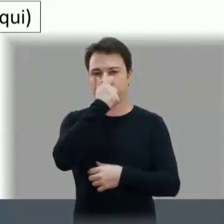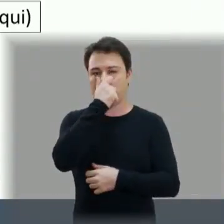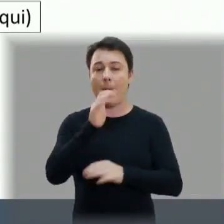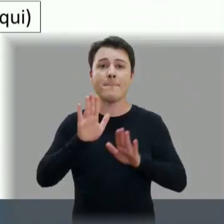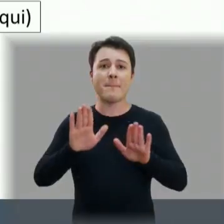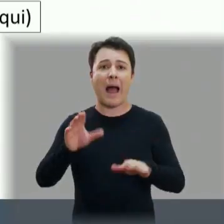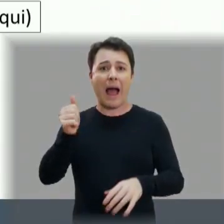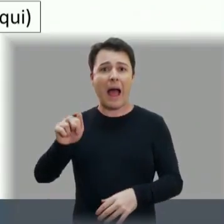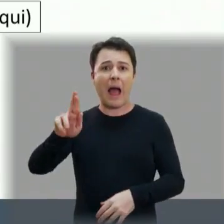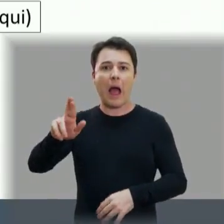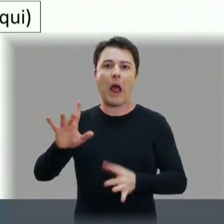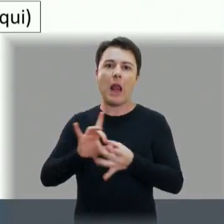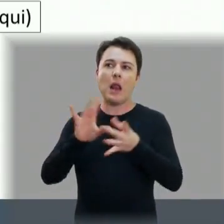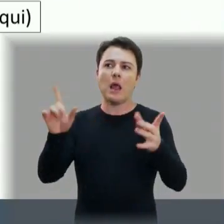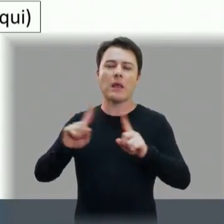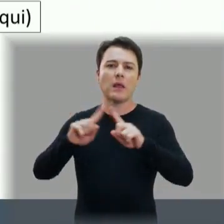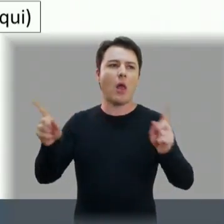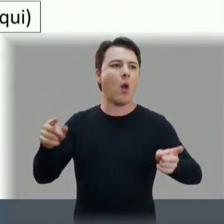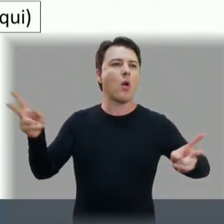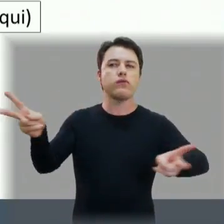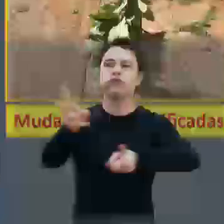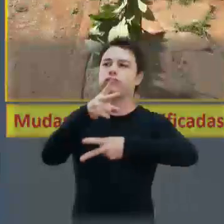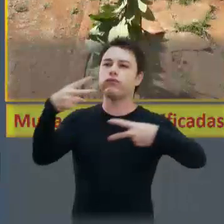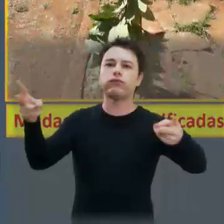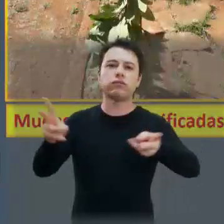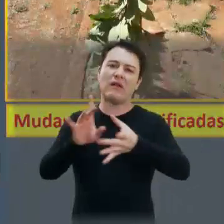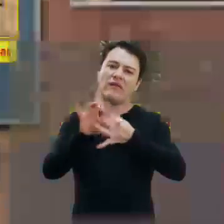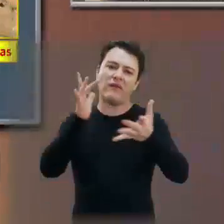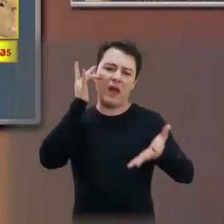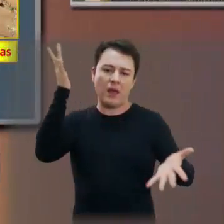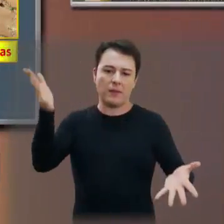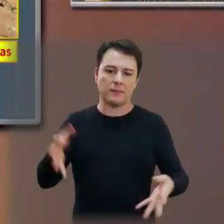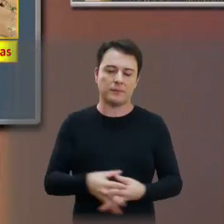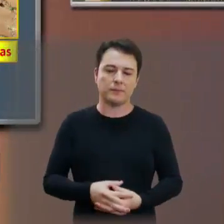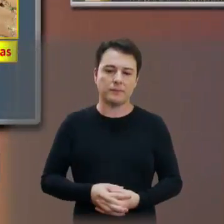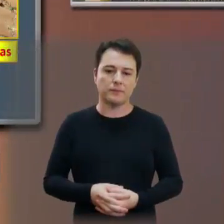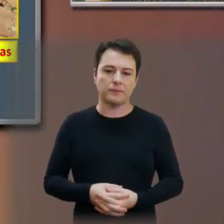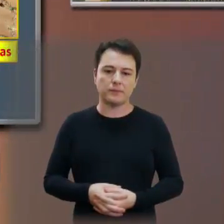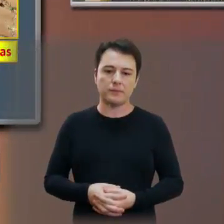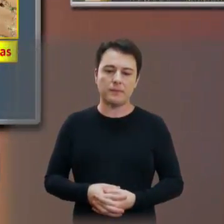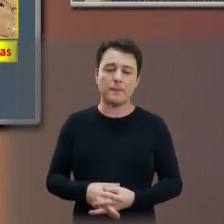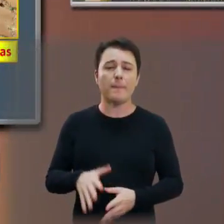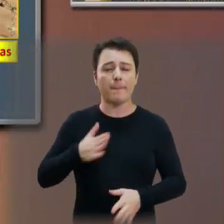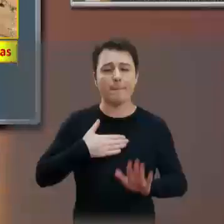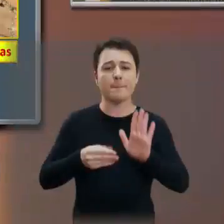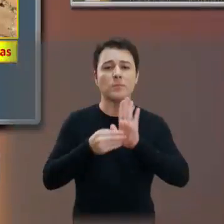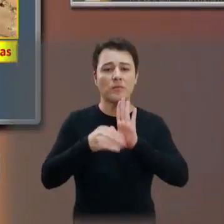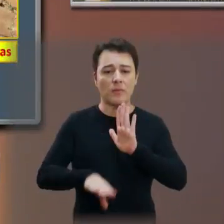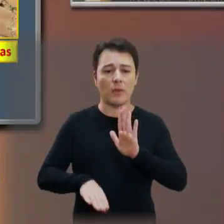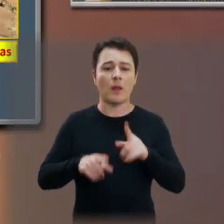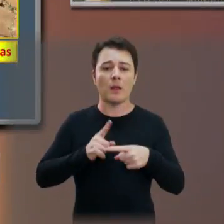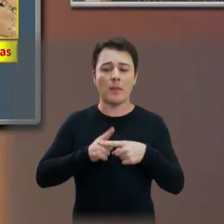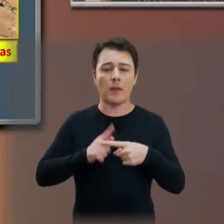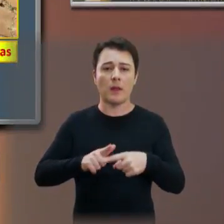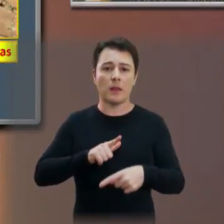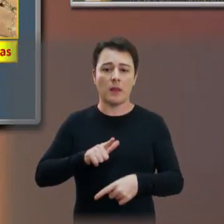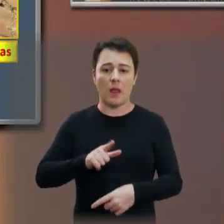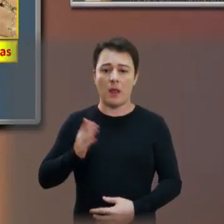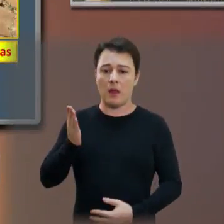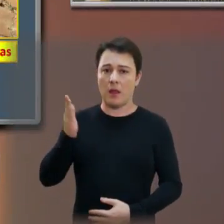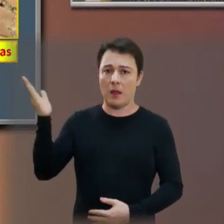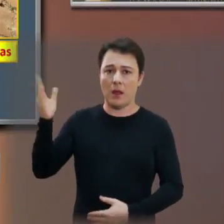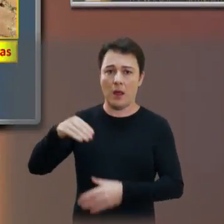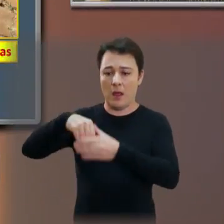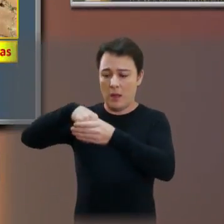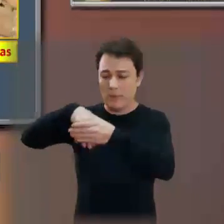livre, a dissipação é grande, é muito mais fácil. O próximo... Aí uma indicação também sobre mudas de vandalismo